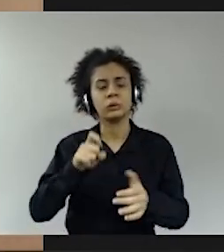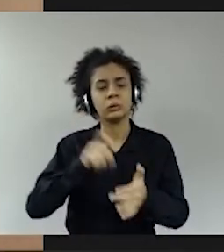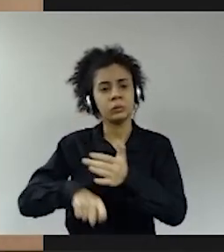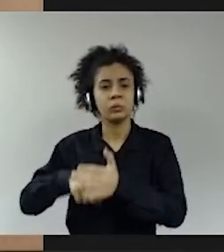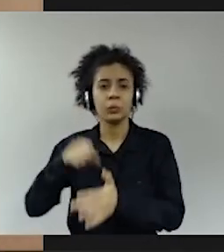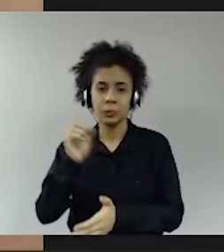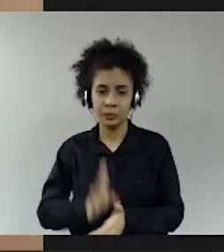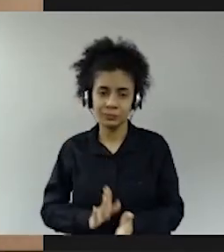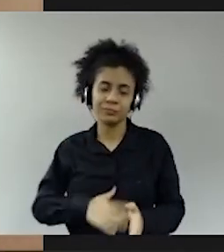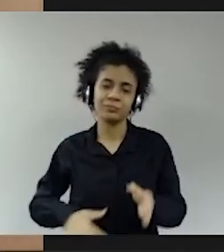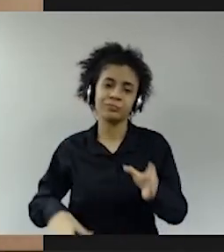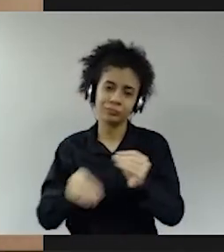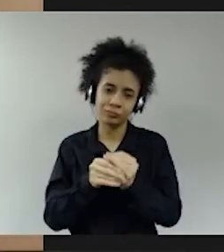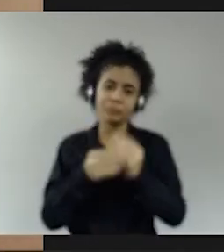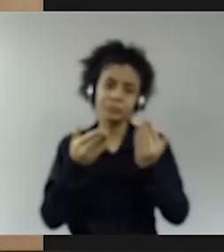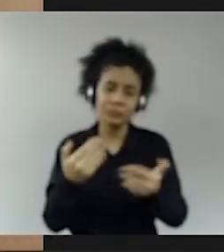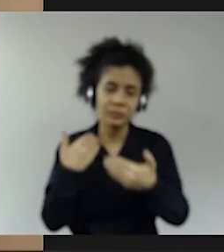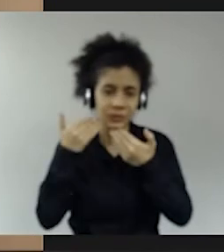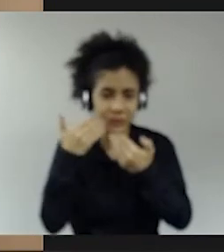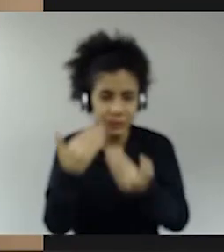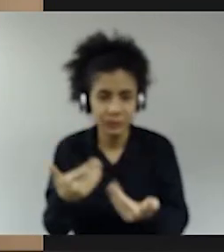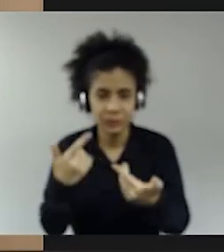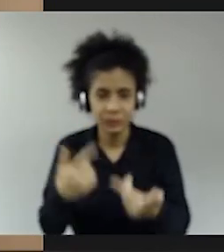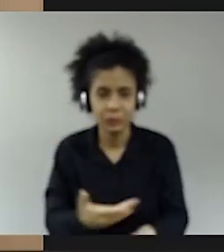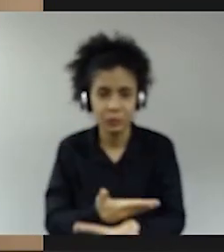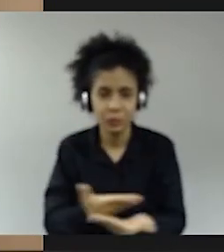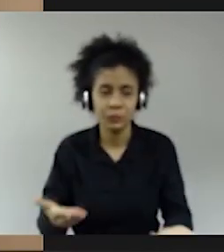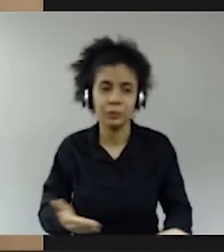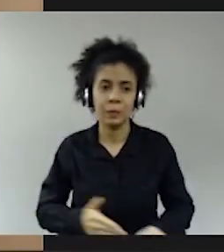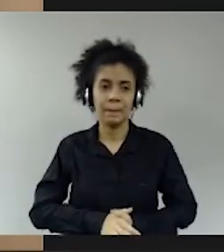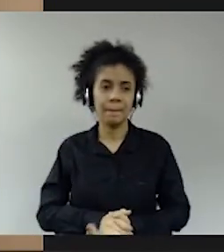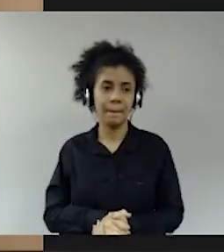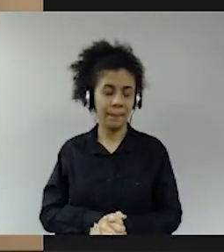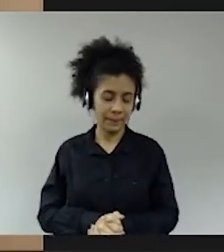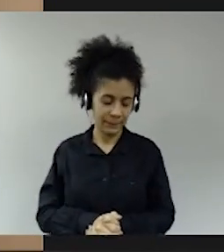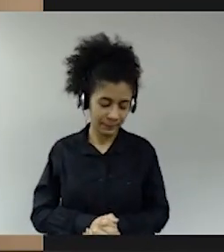Eram essas as considerações, agradecendo mais uma vez a oportunidade.